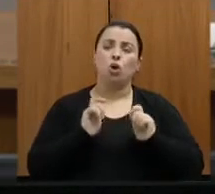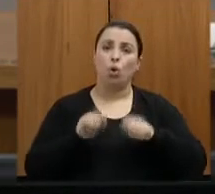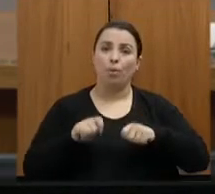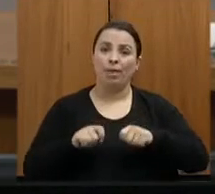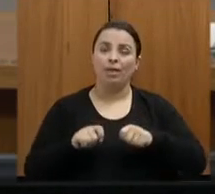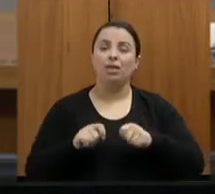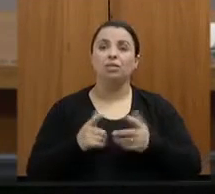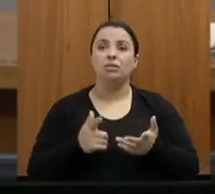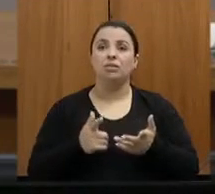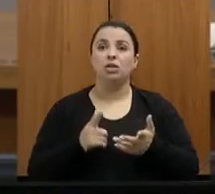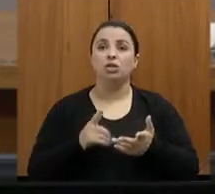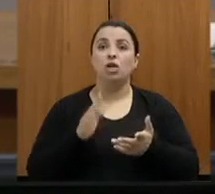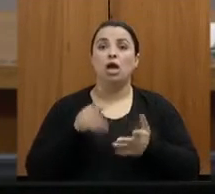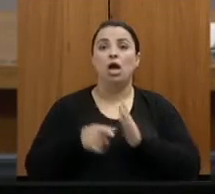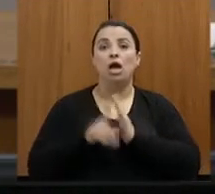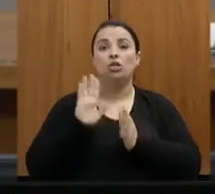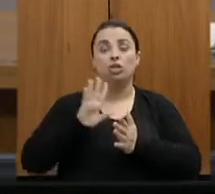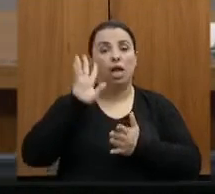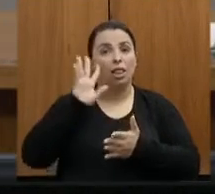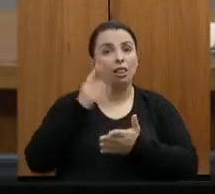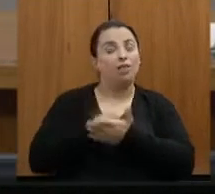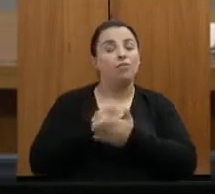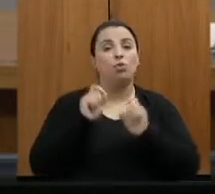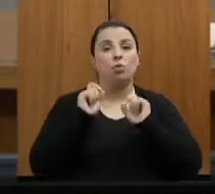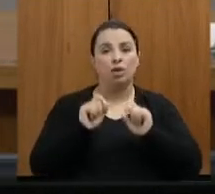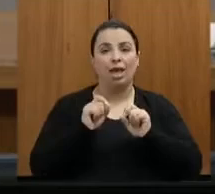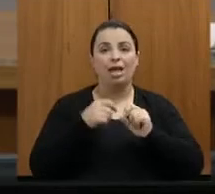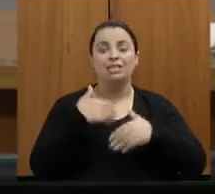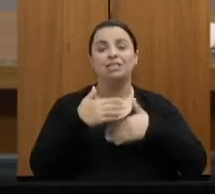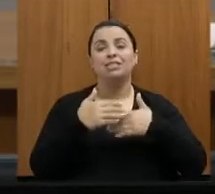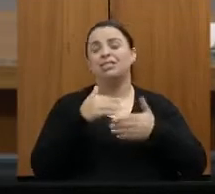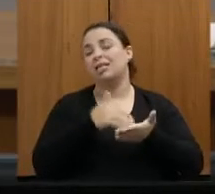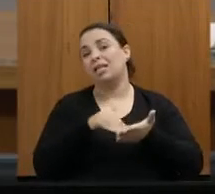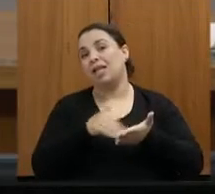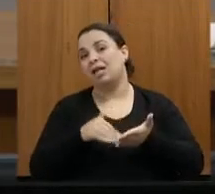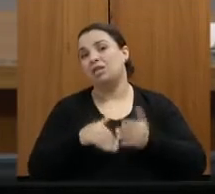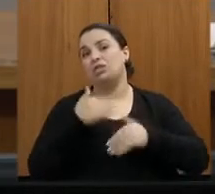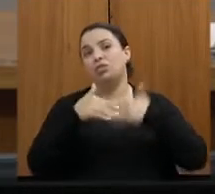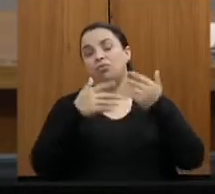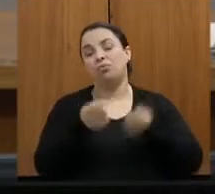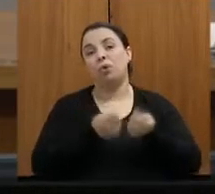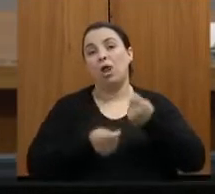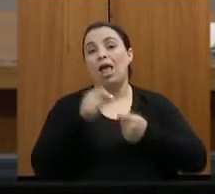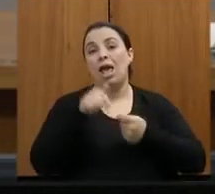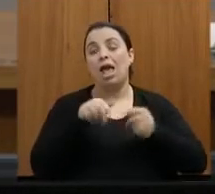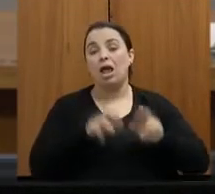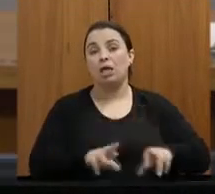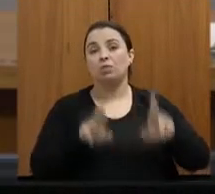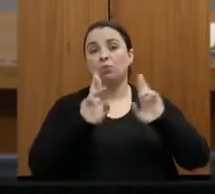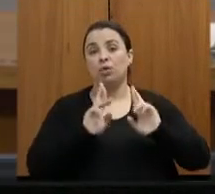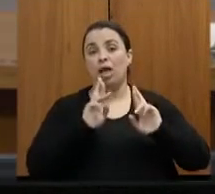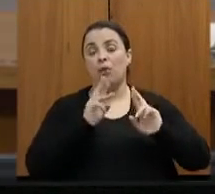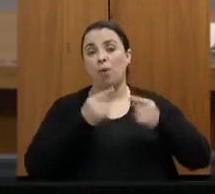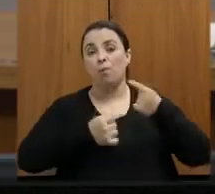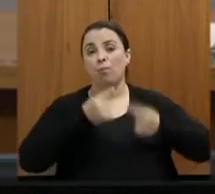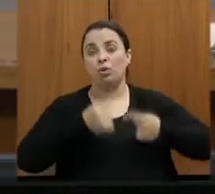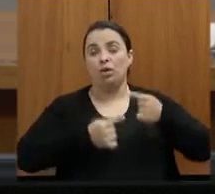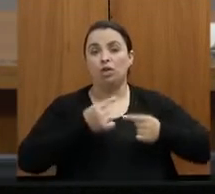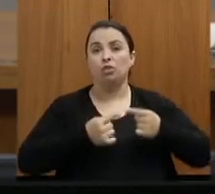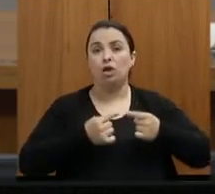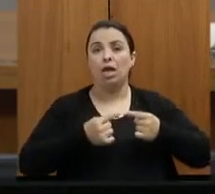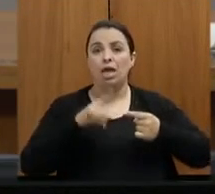definido que a Secretaria de Desenvolvimento Econômico seria a responsável por fazer as políticas que trabalham a titulação,